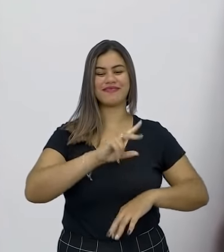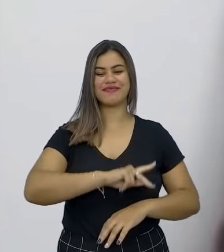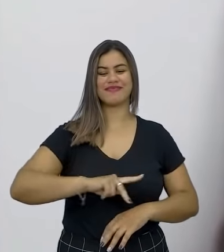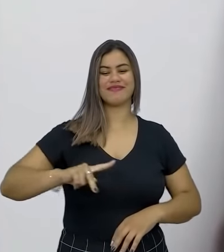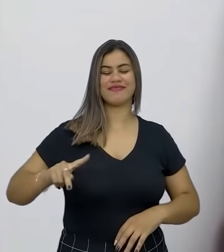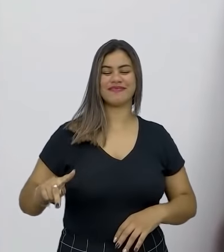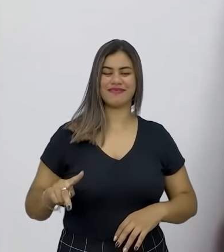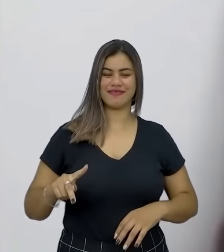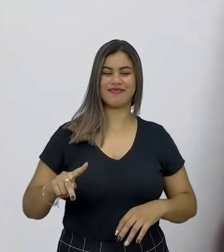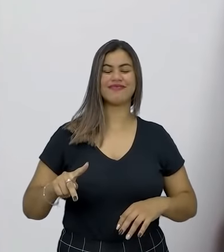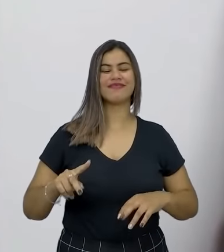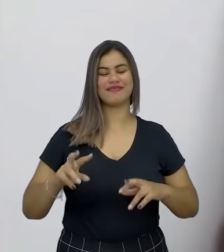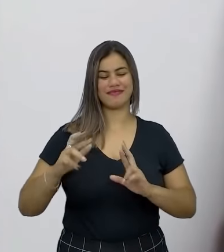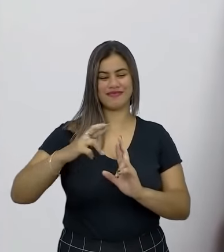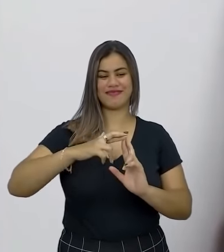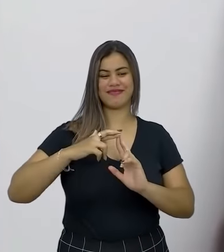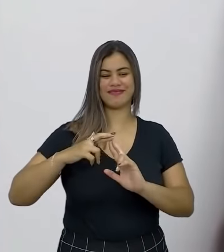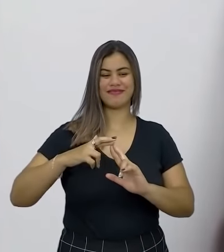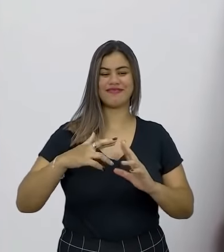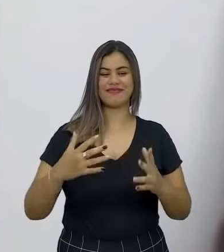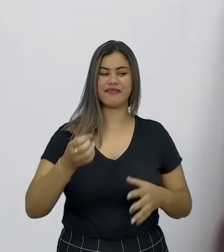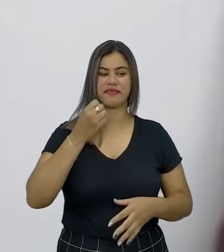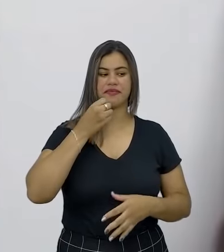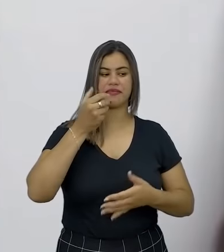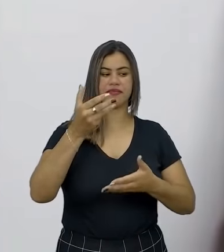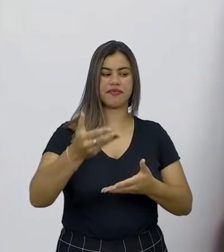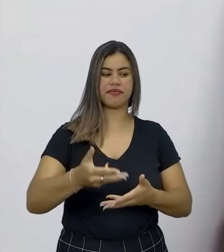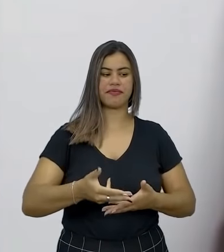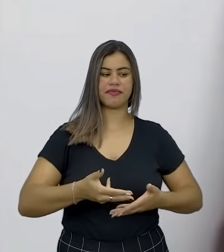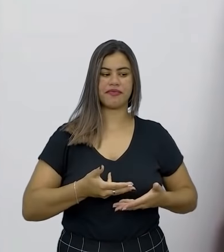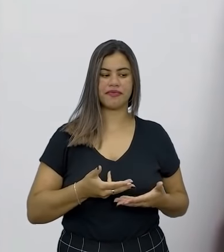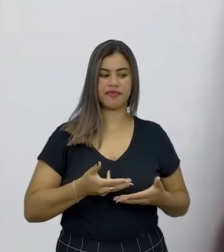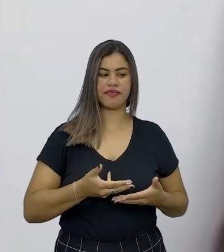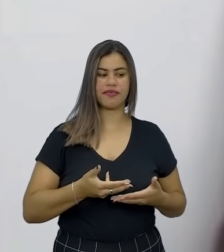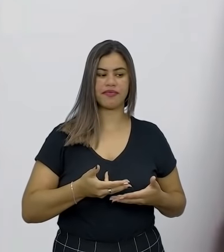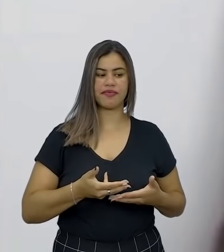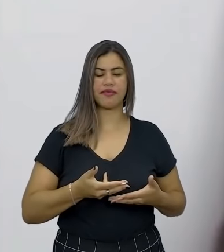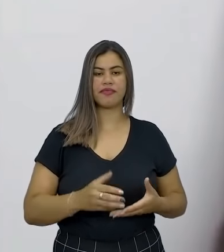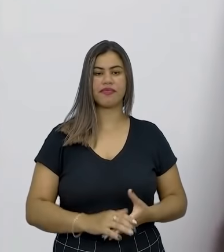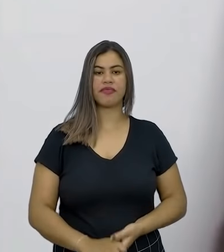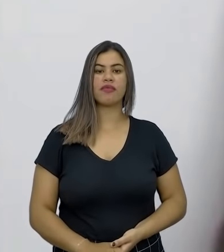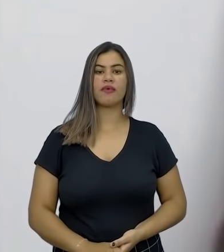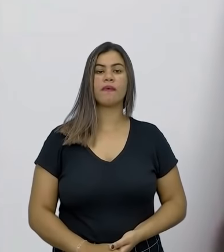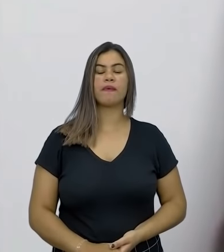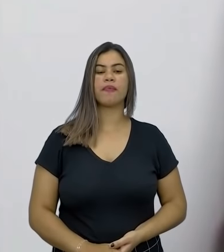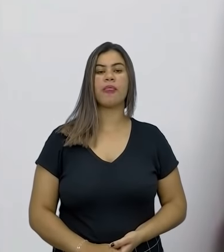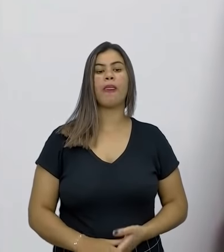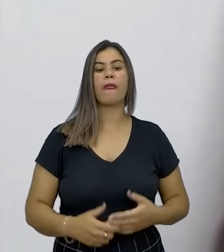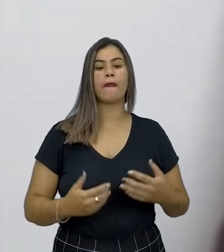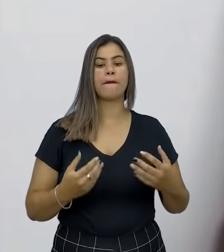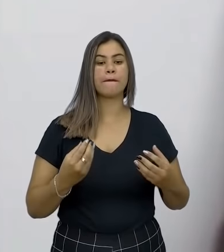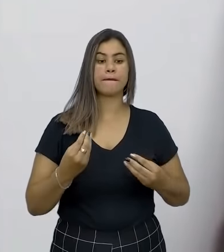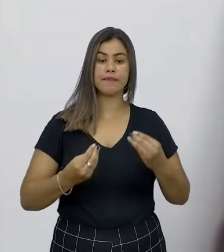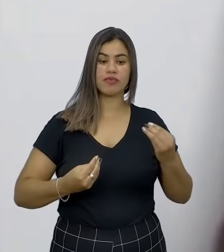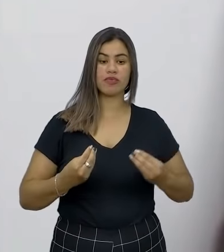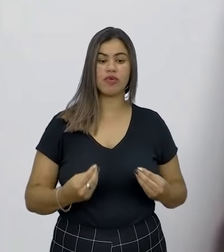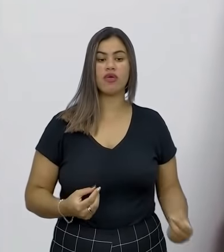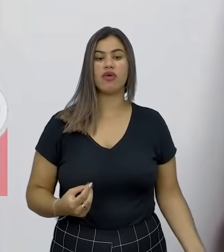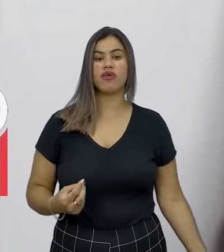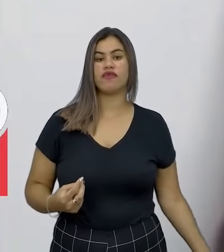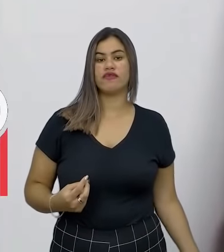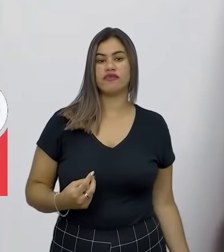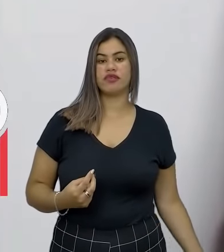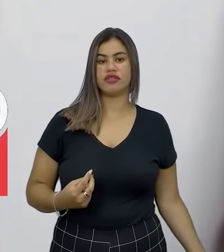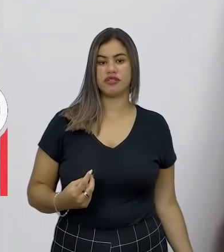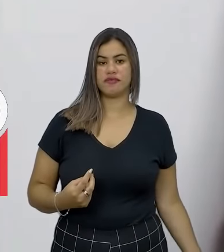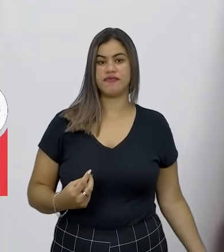professores da nossa rede, bem-vindos, né? Mais um programa de recuperação e aperfeiçoamento, né? É um prazer